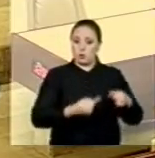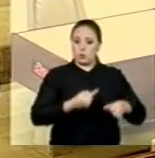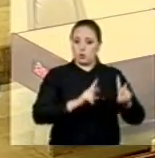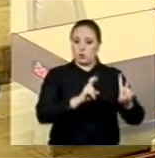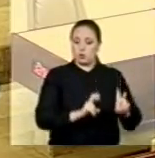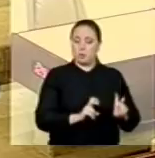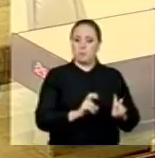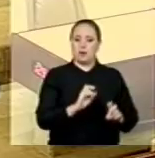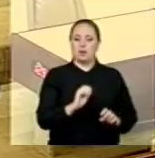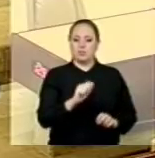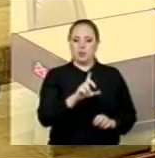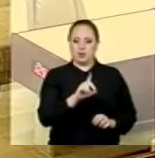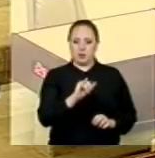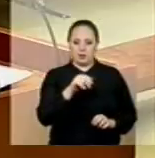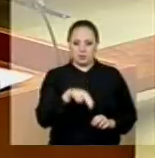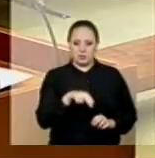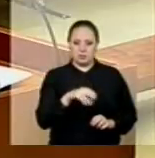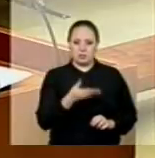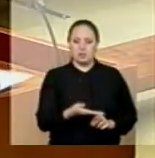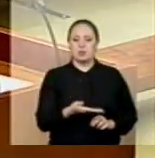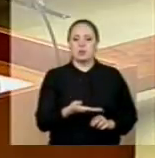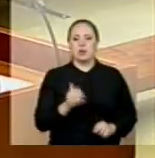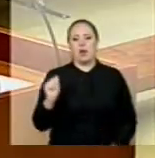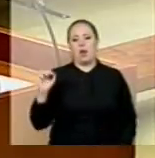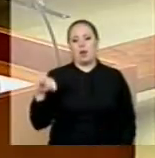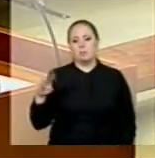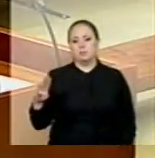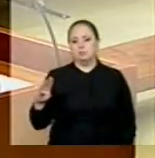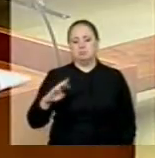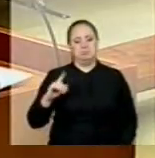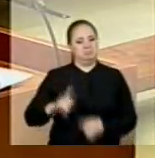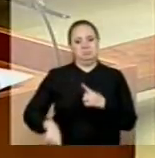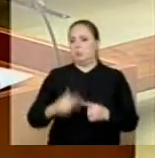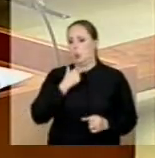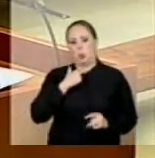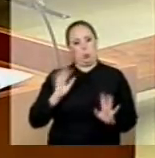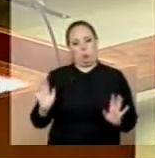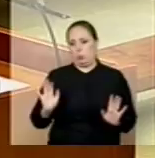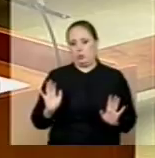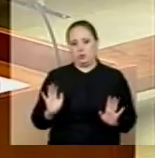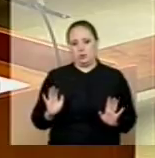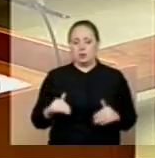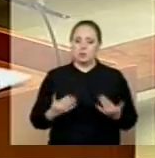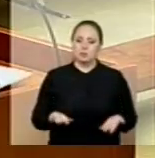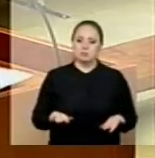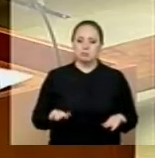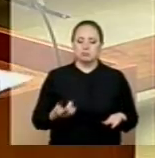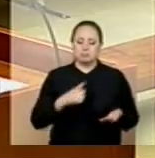matéria em ação direta de inconstitucionalidade, a AMB não tem legitimidade. Então, o amicus curiae, muito